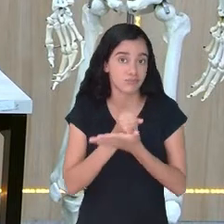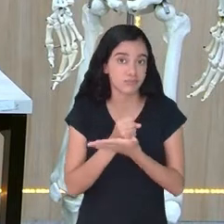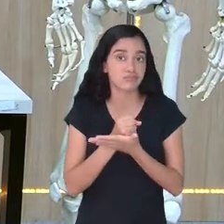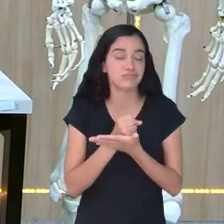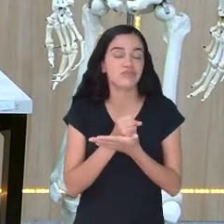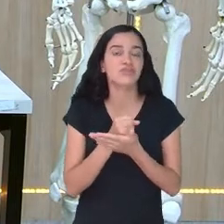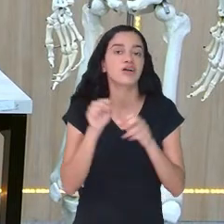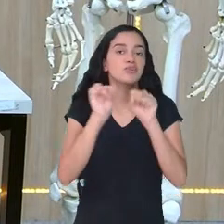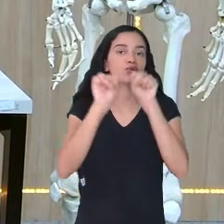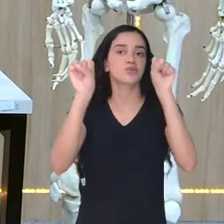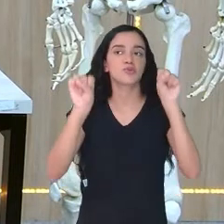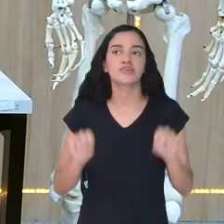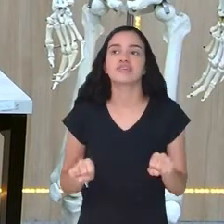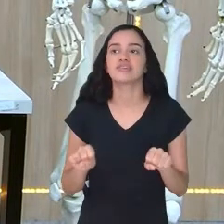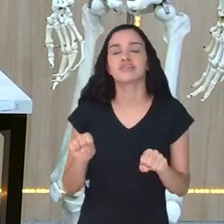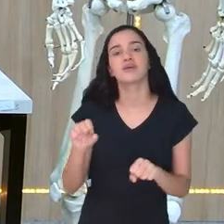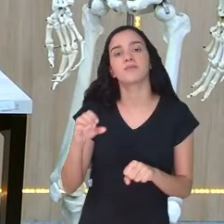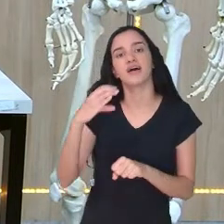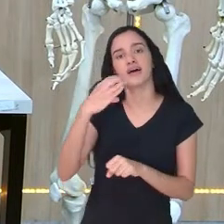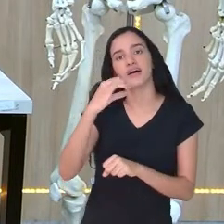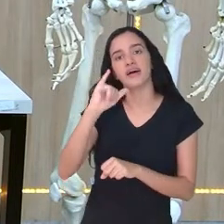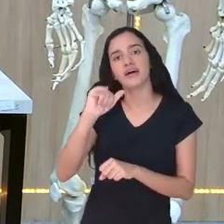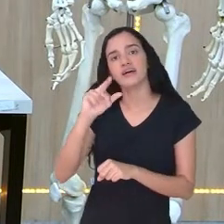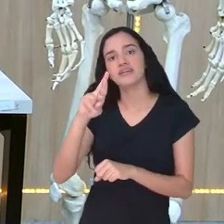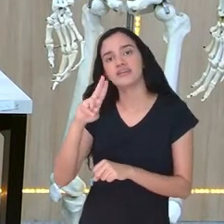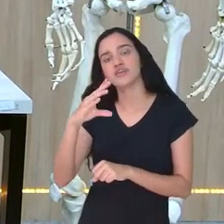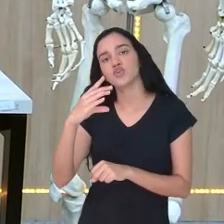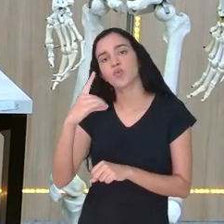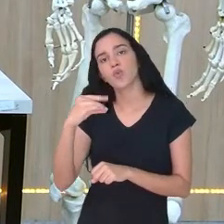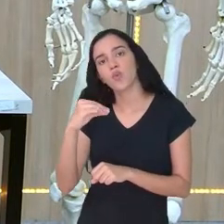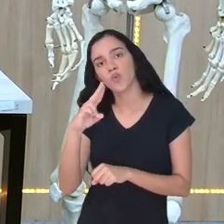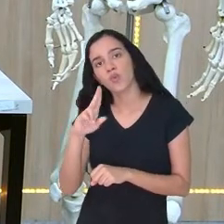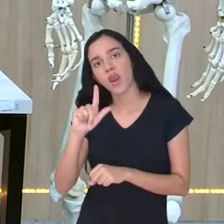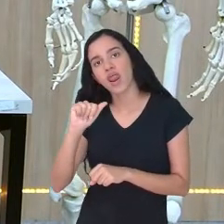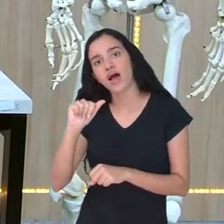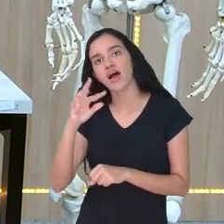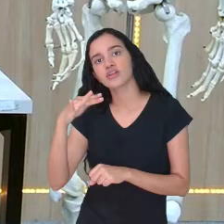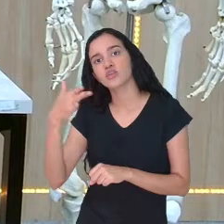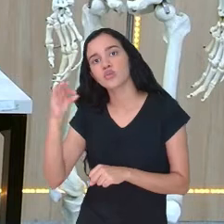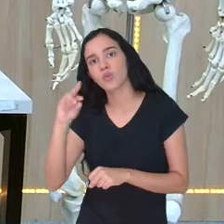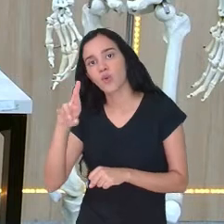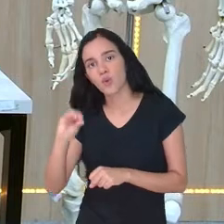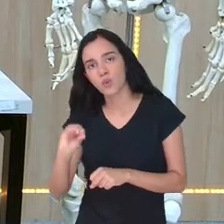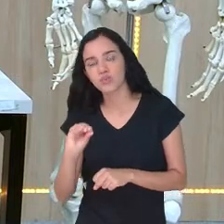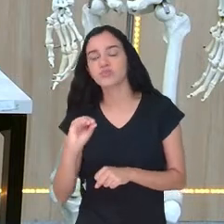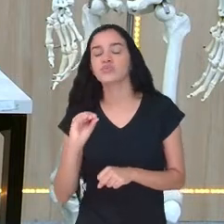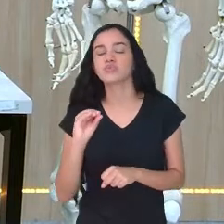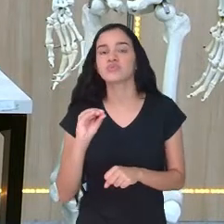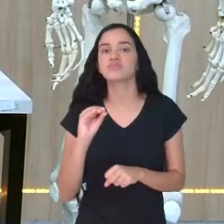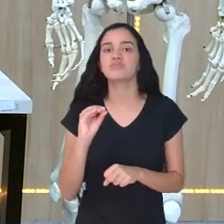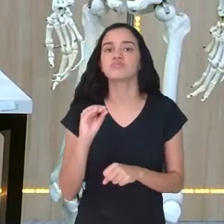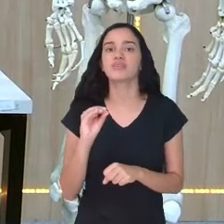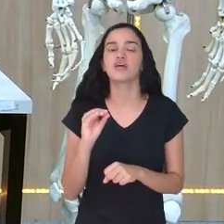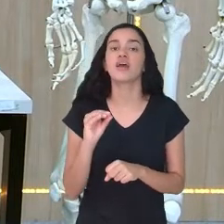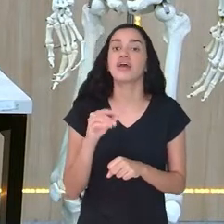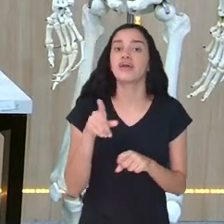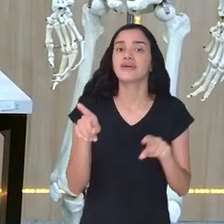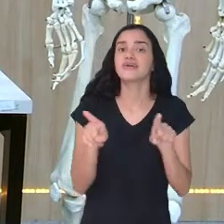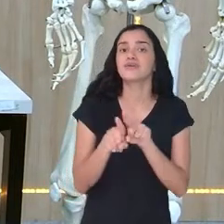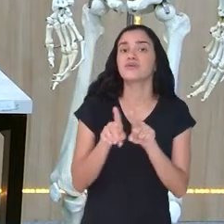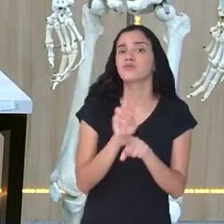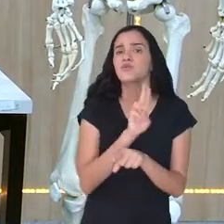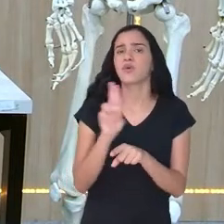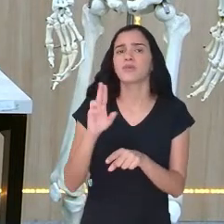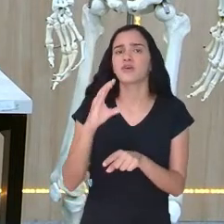do sistema circulatório, que vai pegar esses dois componentes, né, como eu estou chamando aí de combustíveis,